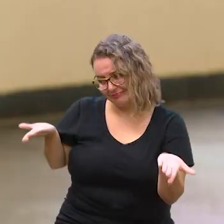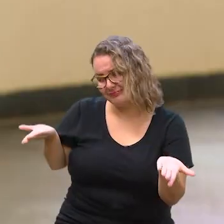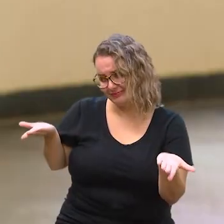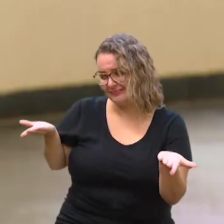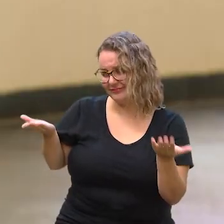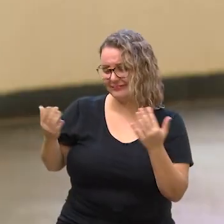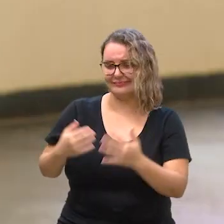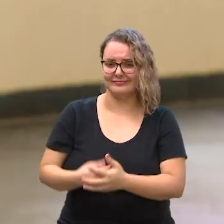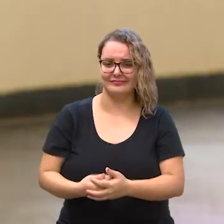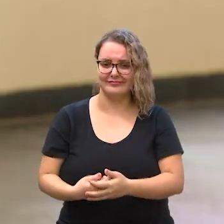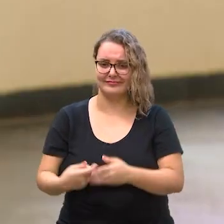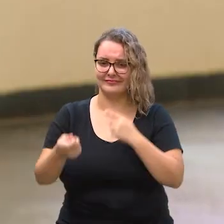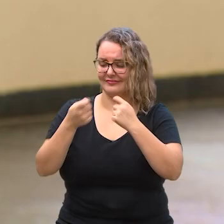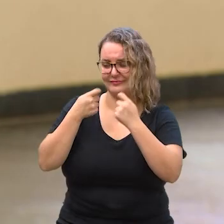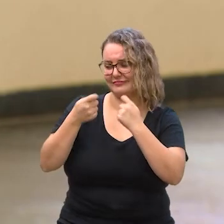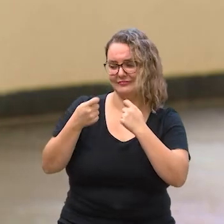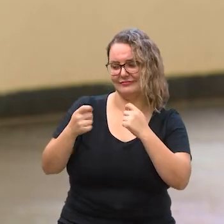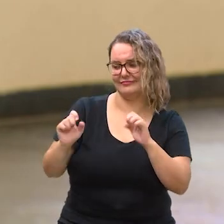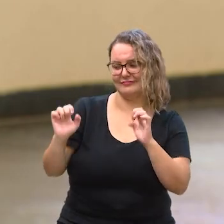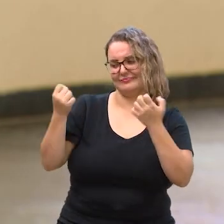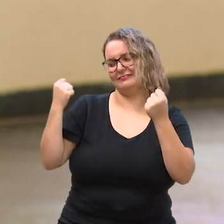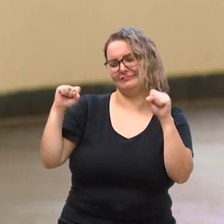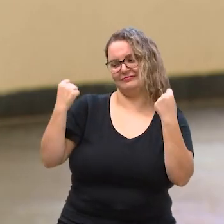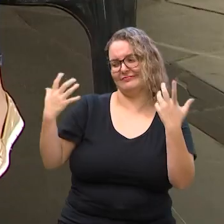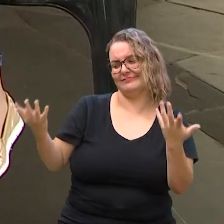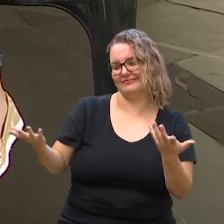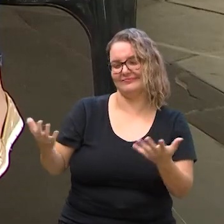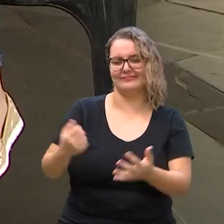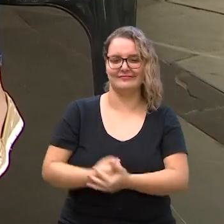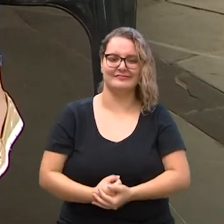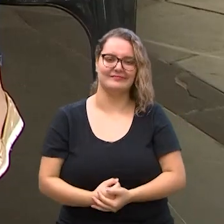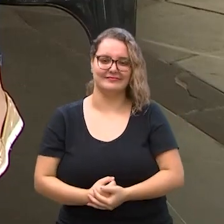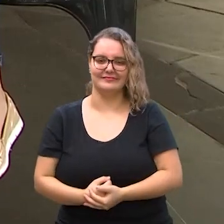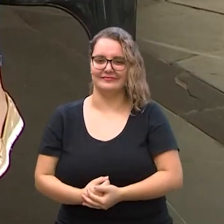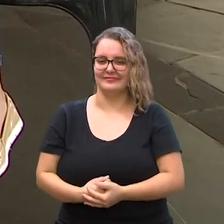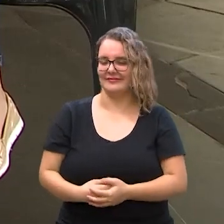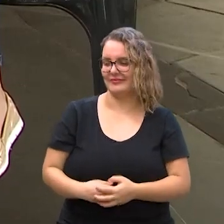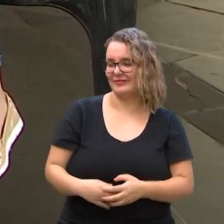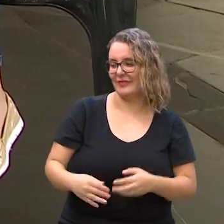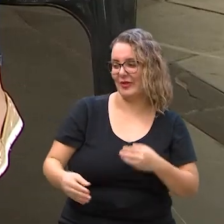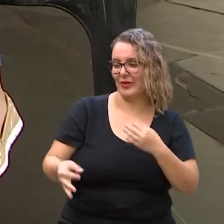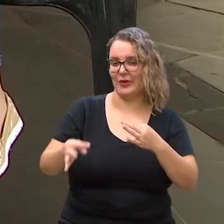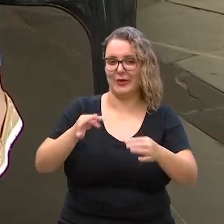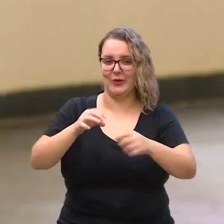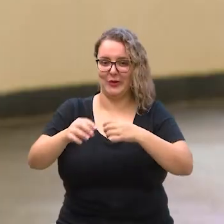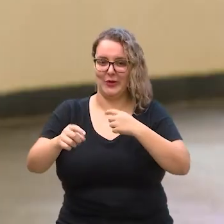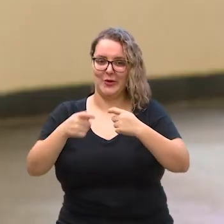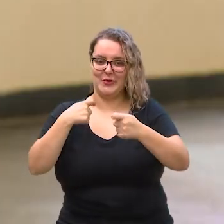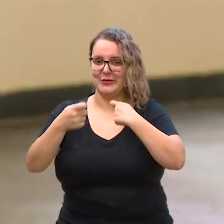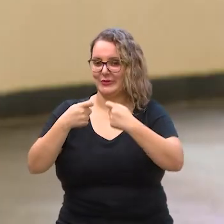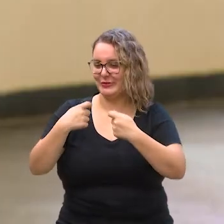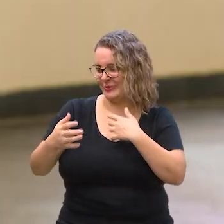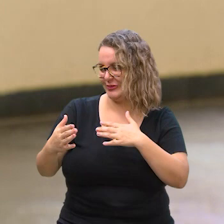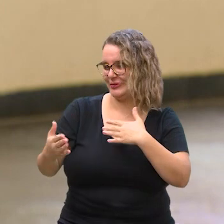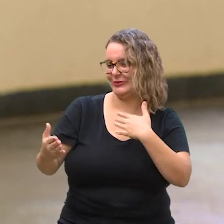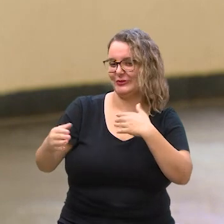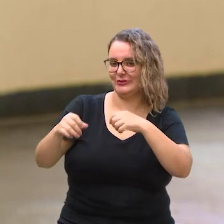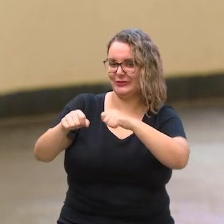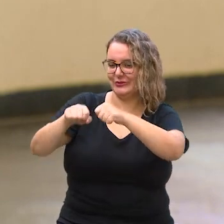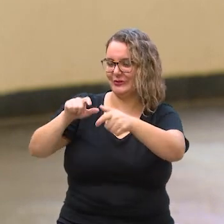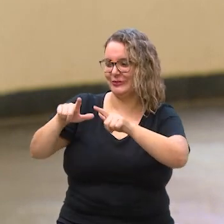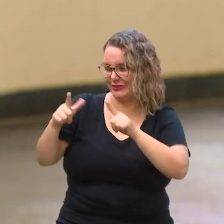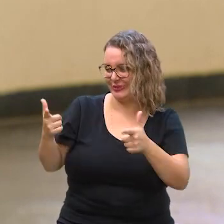se dá muito bem não com o esporte. Até por isso, muitos jornalistas esportivos que não foram bem no esporte, eles acabam entrando